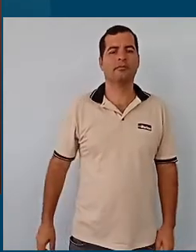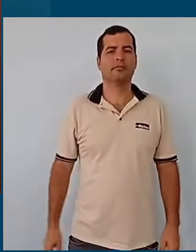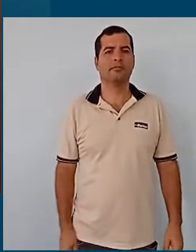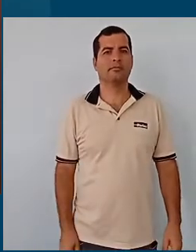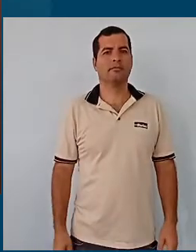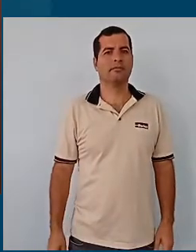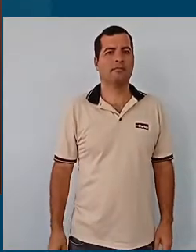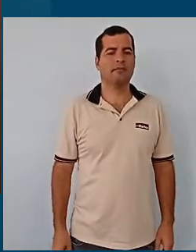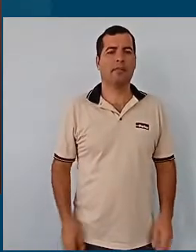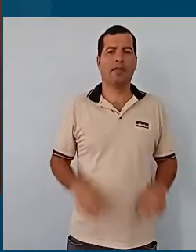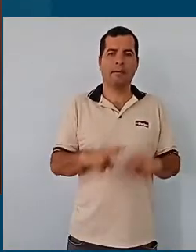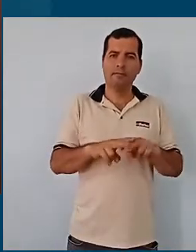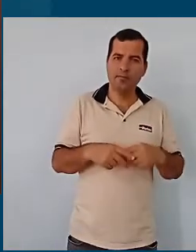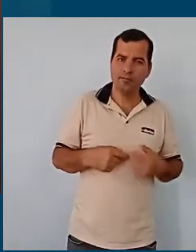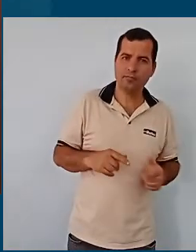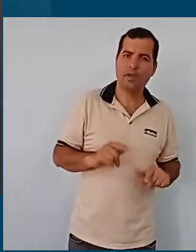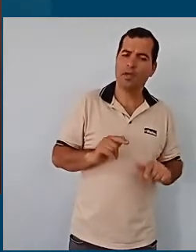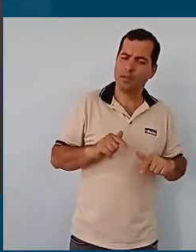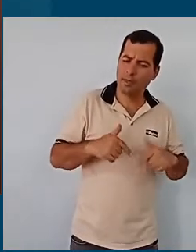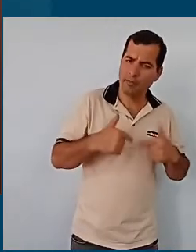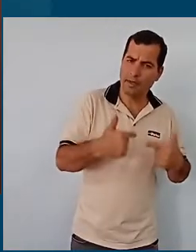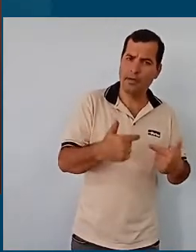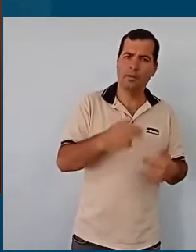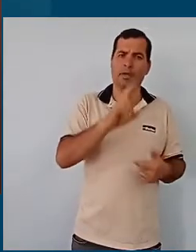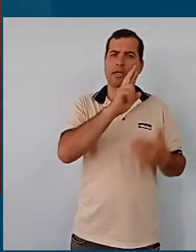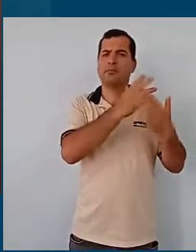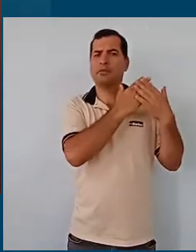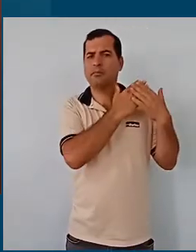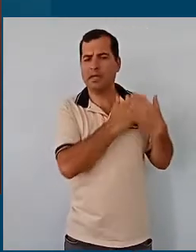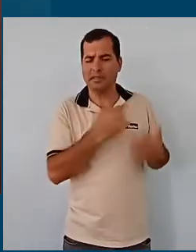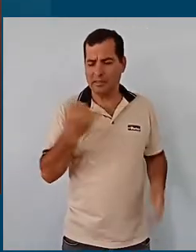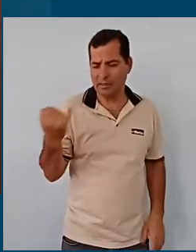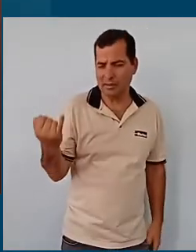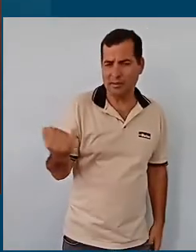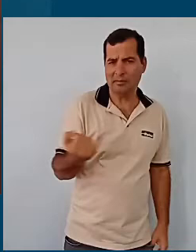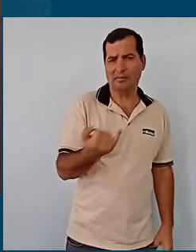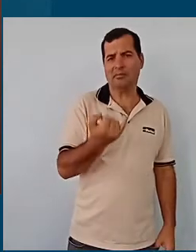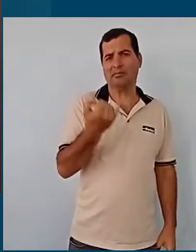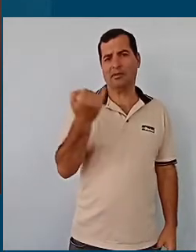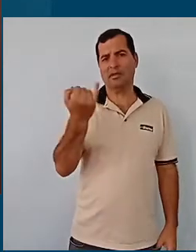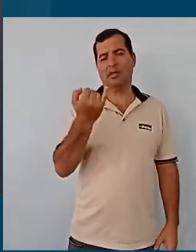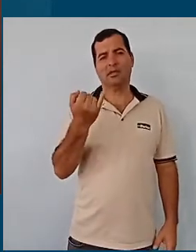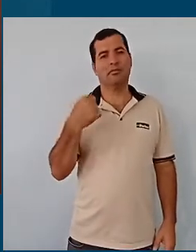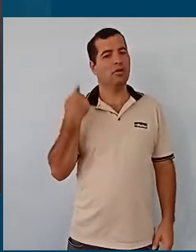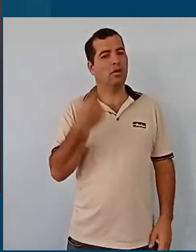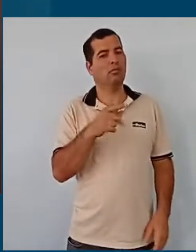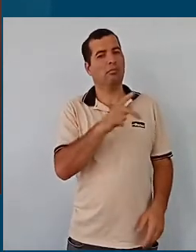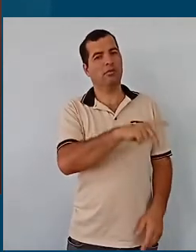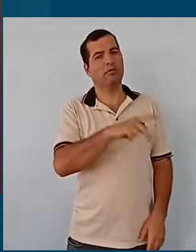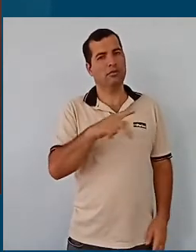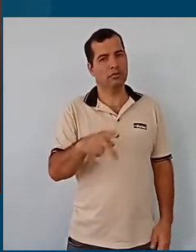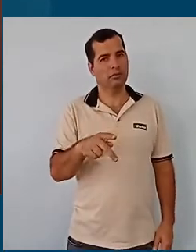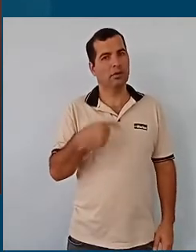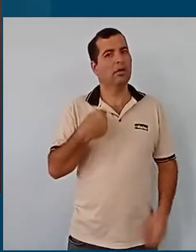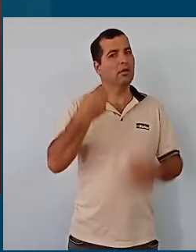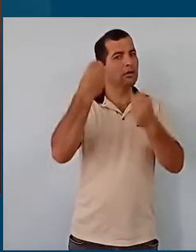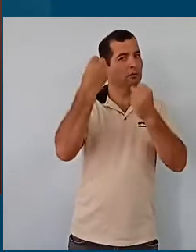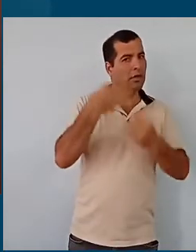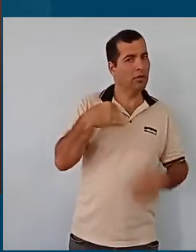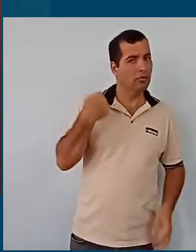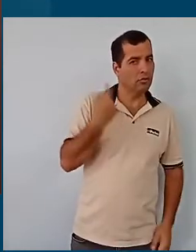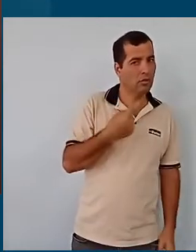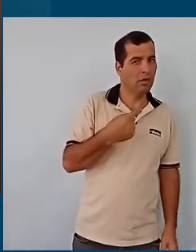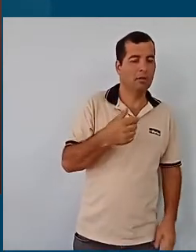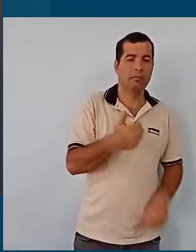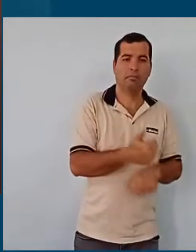Então, essa é uma tarefa de responsabilidade imensa para nós, professores. Por isso é o que eu digo que somos os profissionais